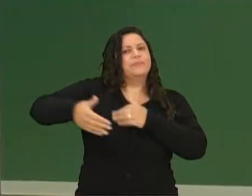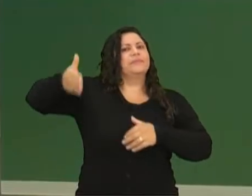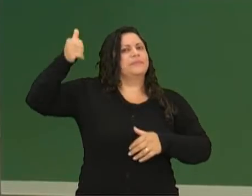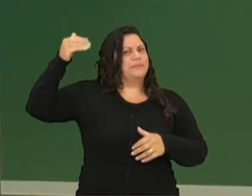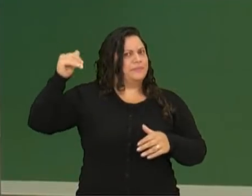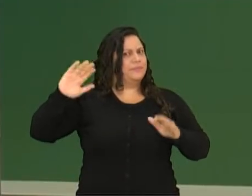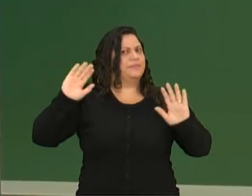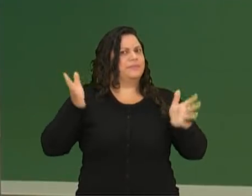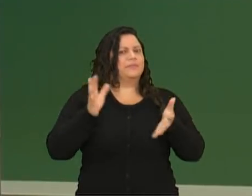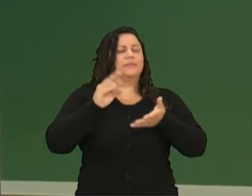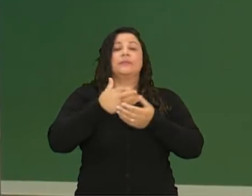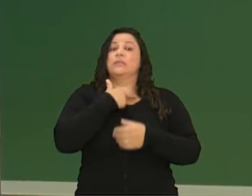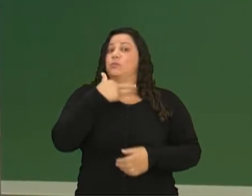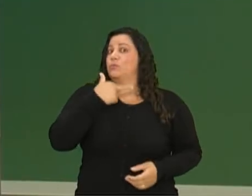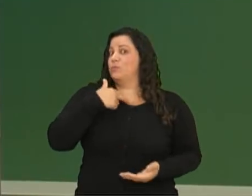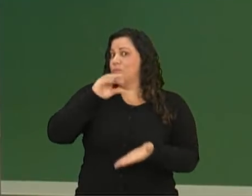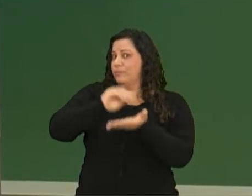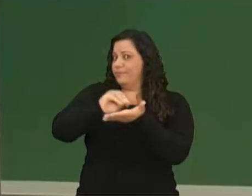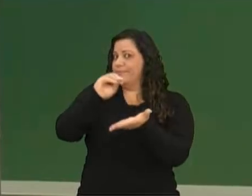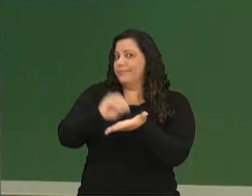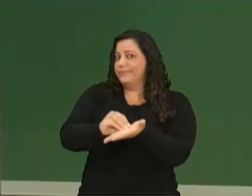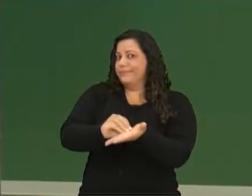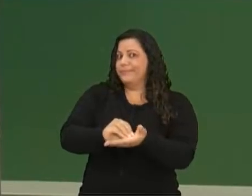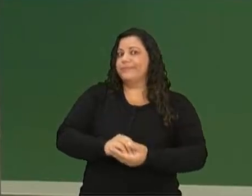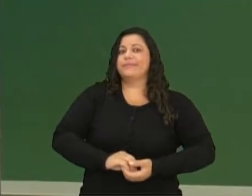essa carência de ferro.